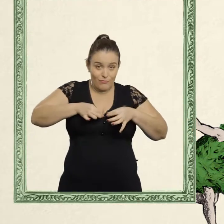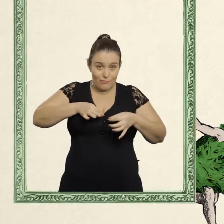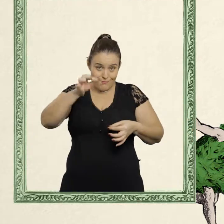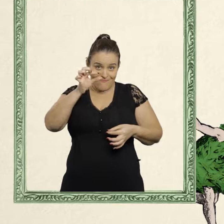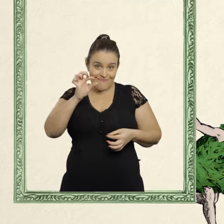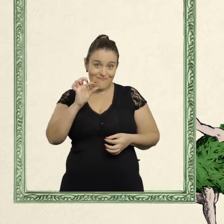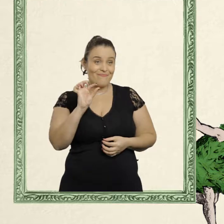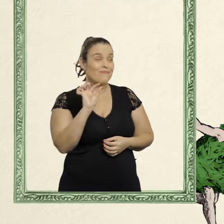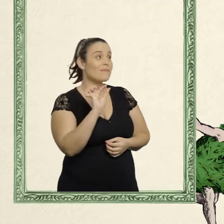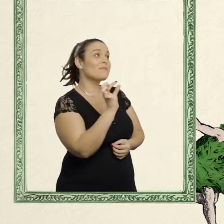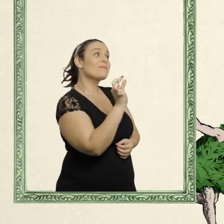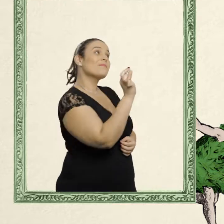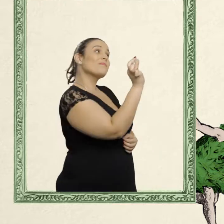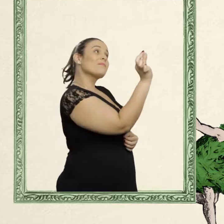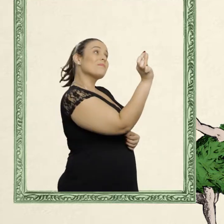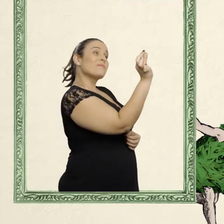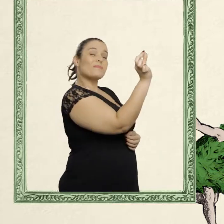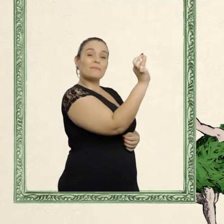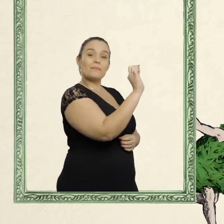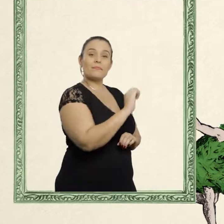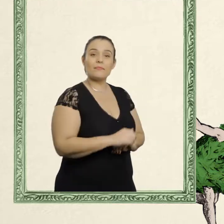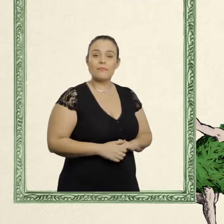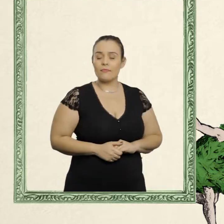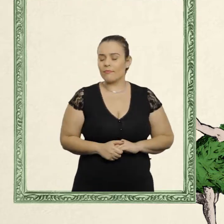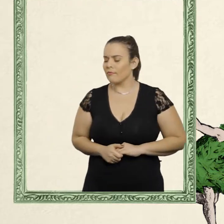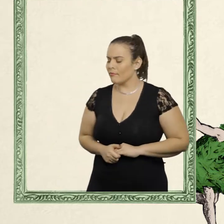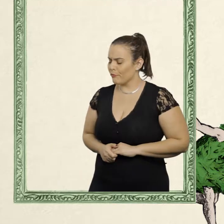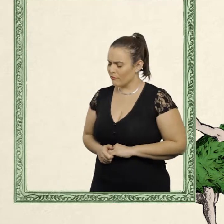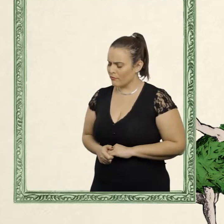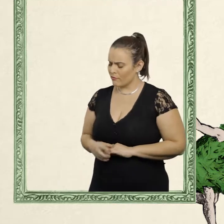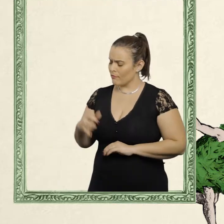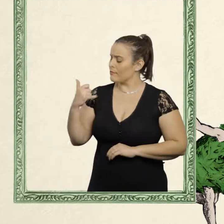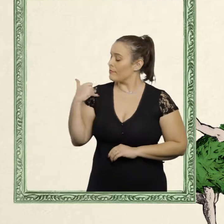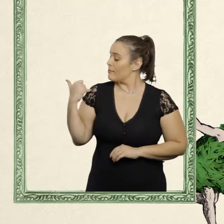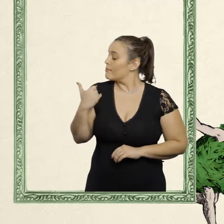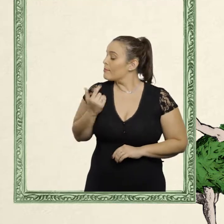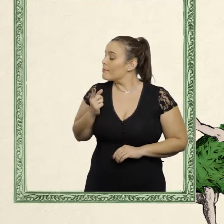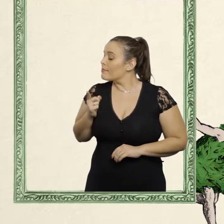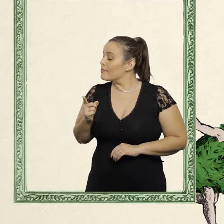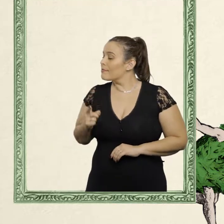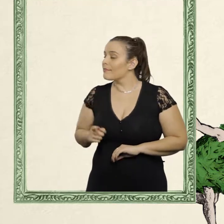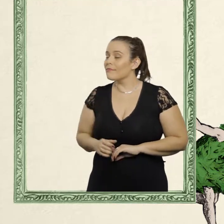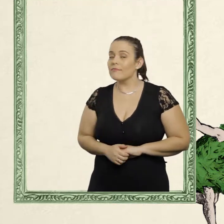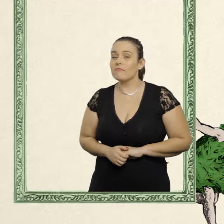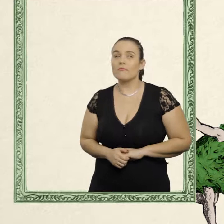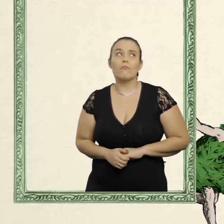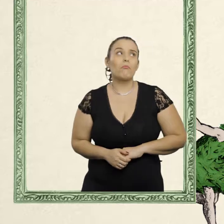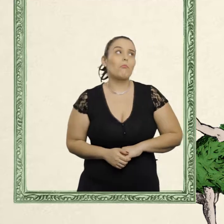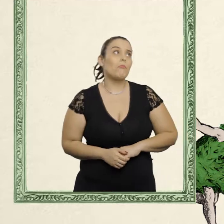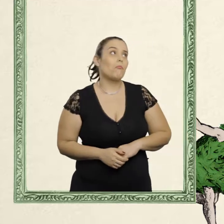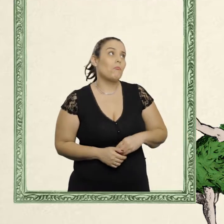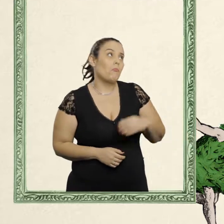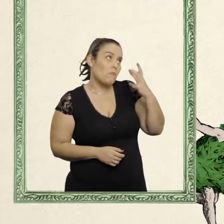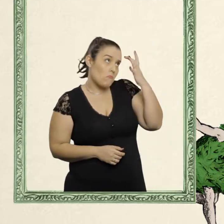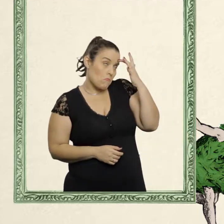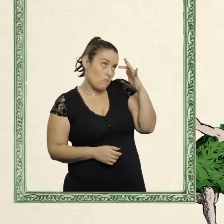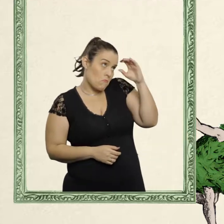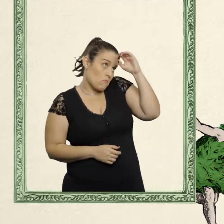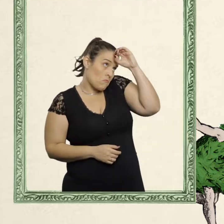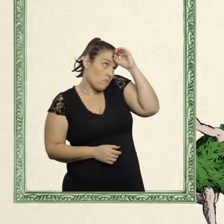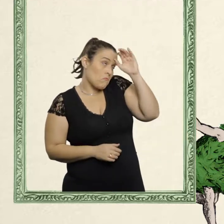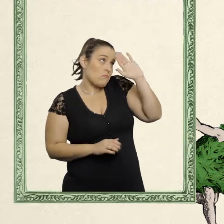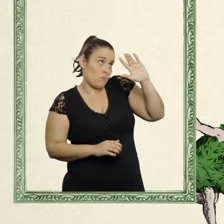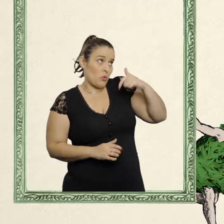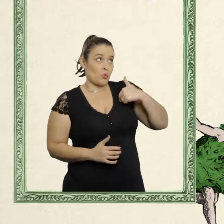um botão de sua roupa e entregou para Wendy. Wendy perguntou quantos anos Peter tinha. O menino